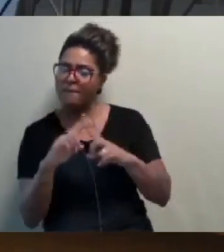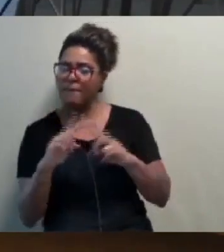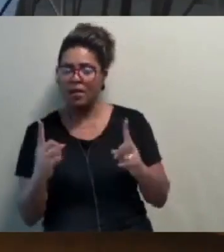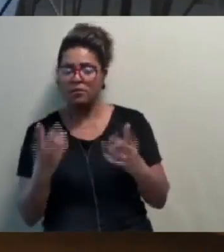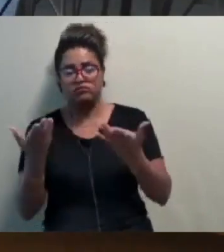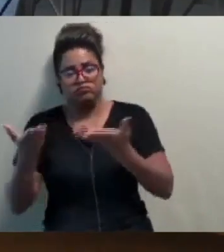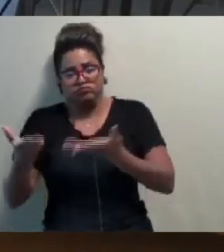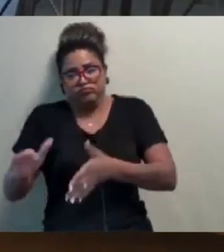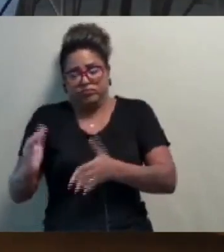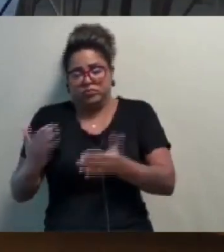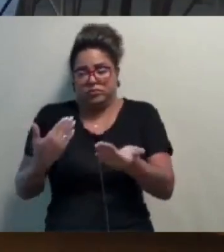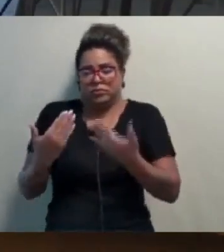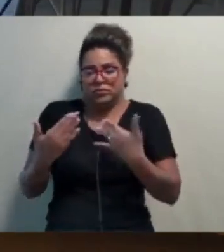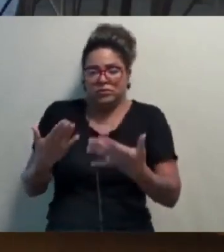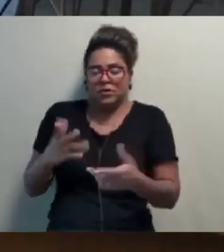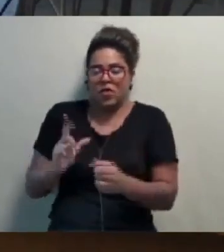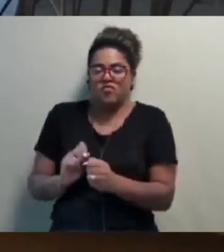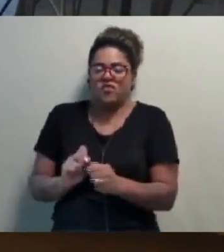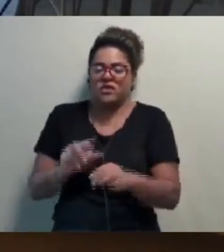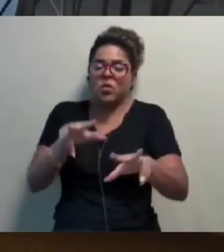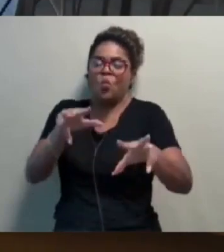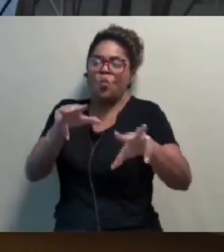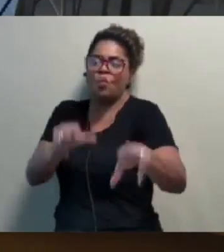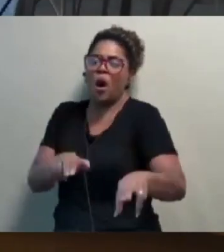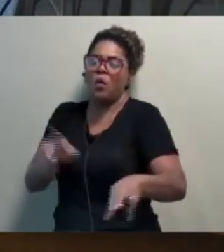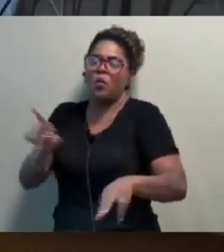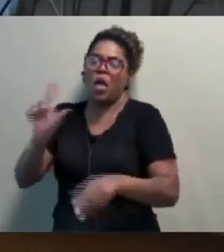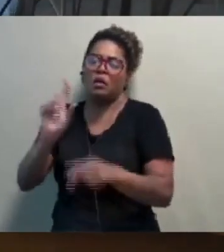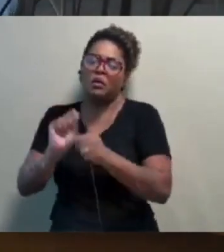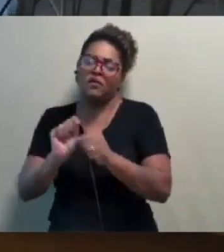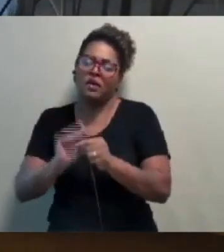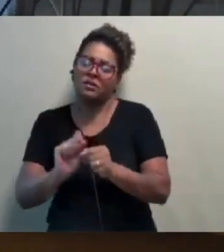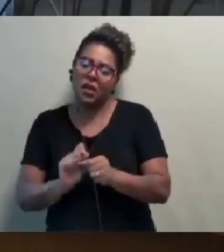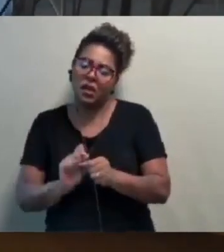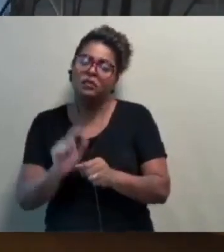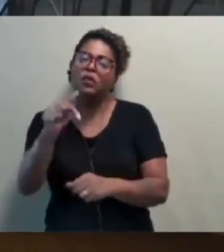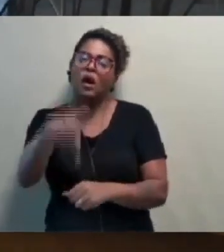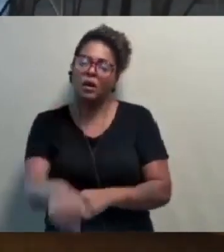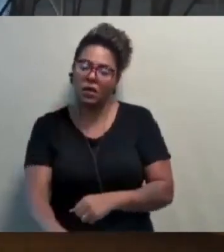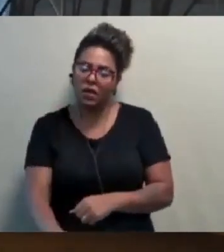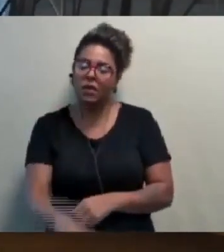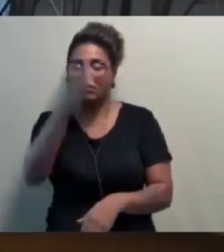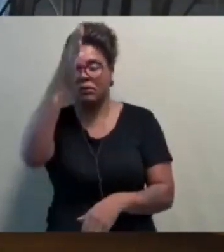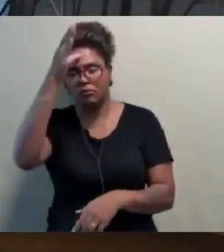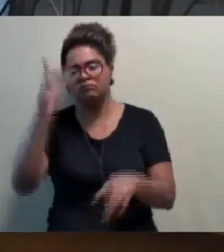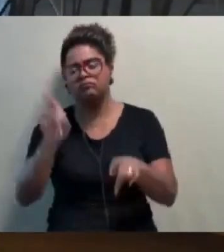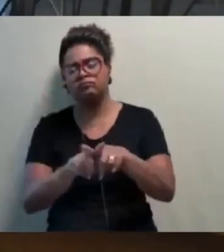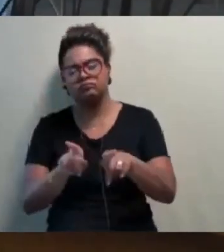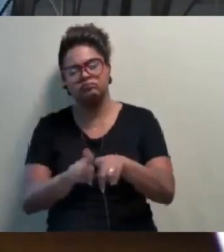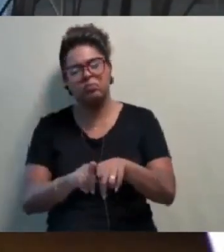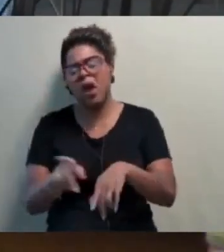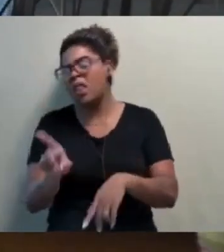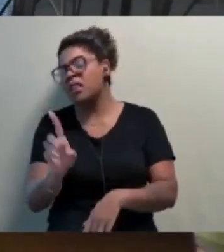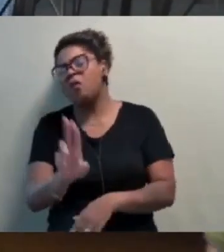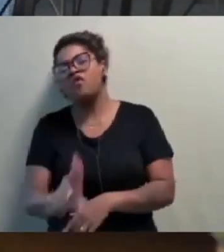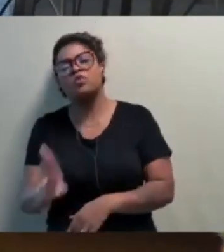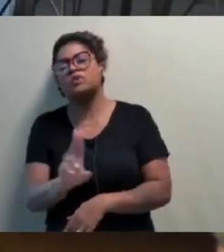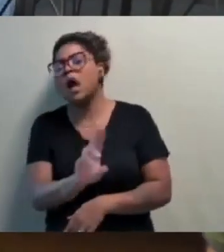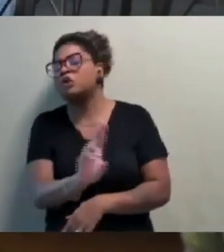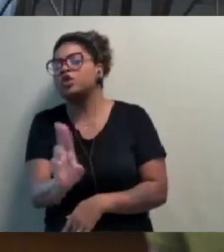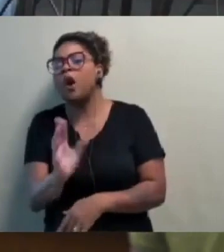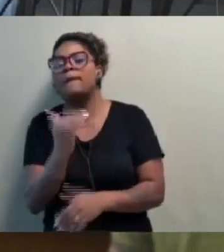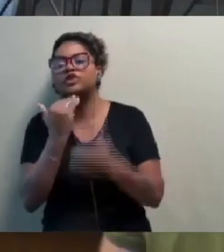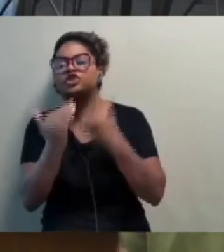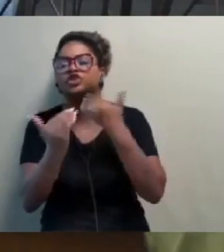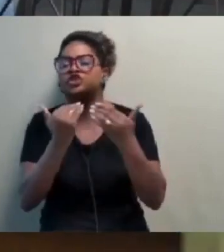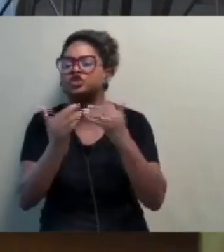fazer da mesma maneira que eles estão fazendo isso, eu vou fazer nessa casa. Não estou colocando o nome de ninguém, já digo bem claro aqui,